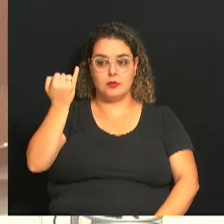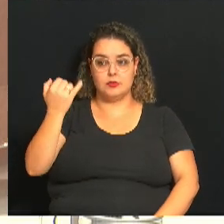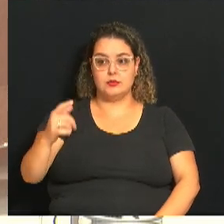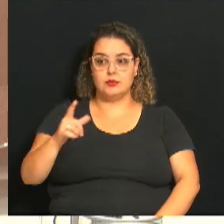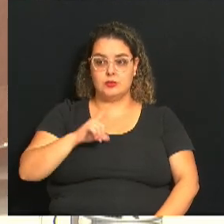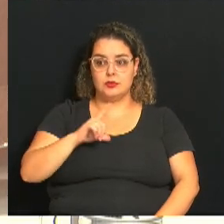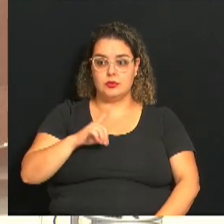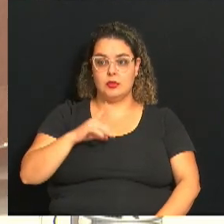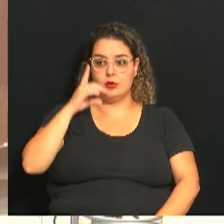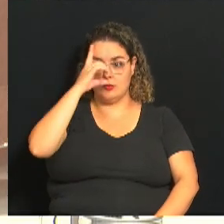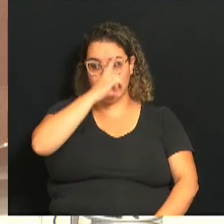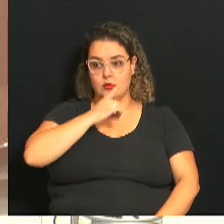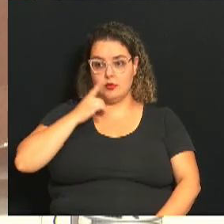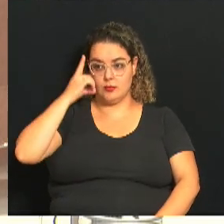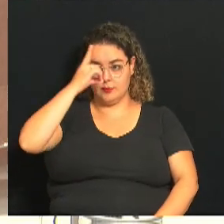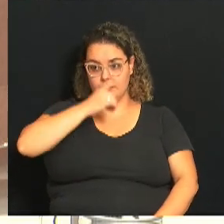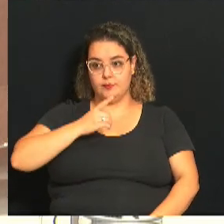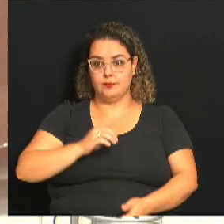domingo